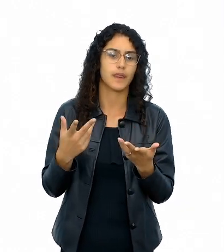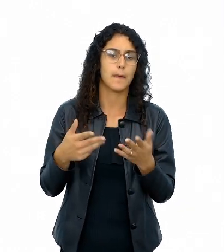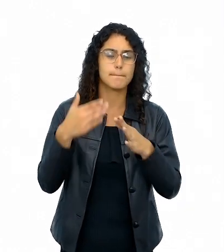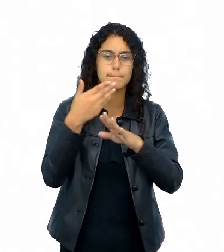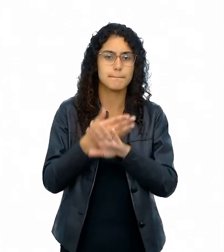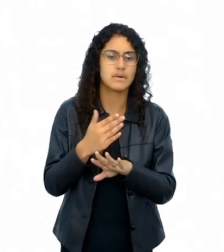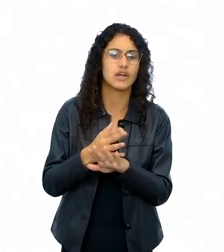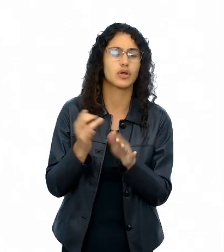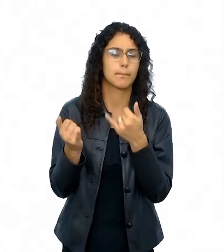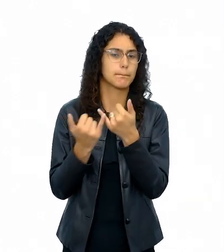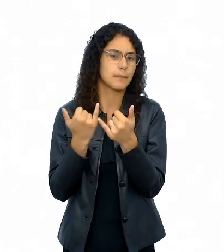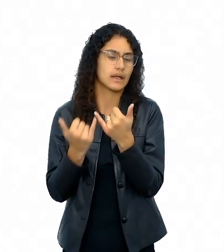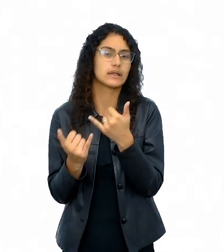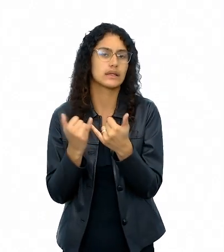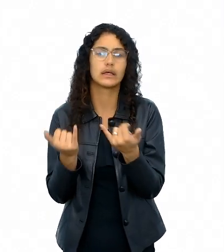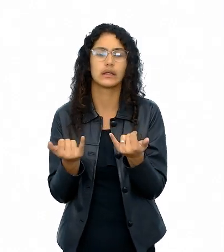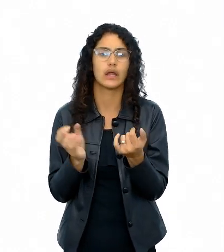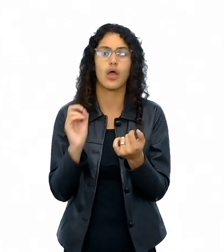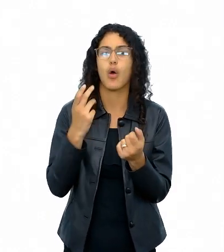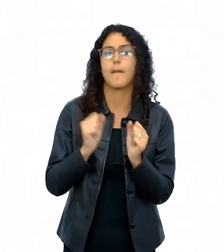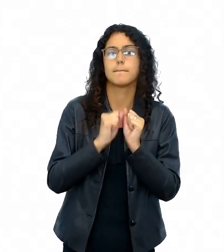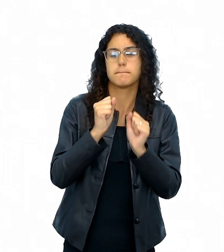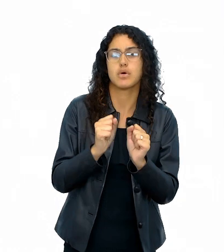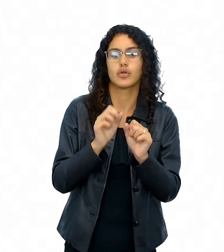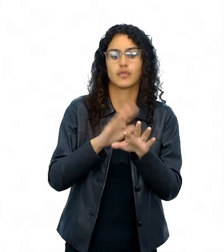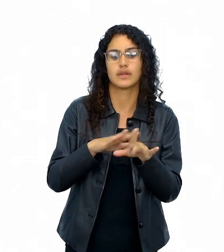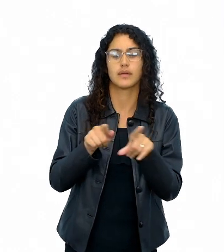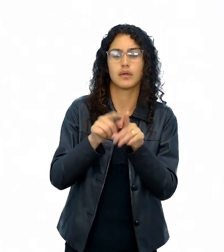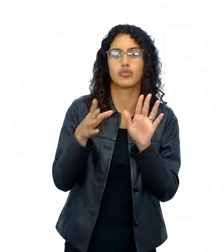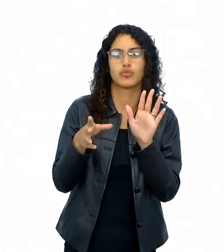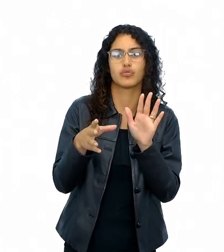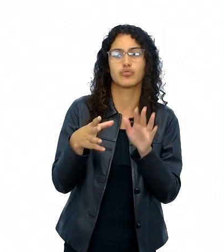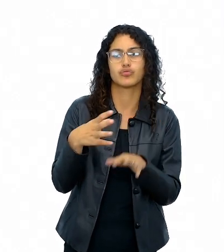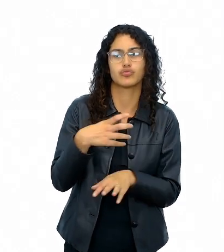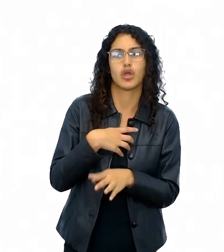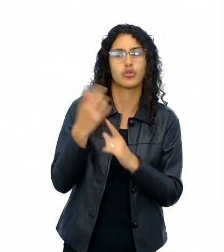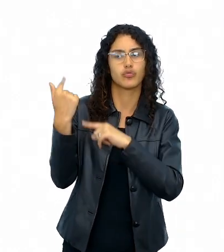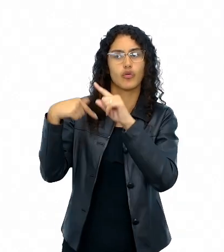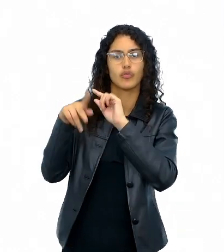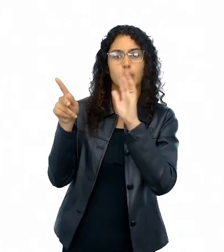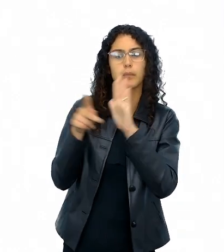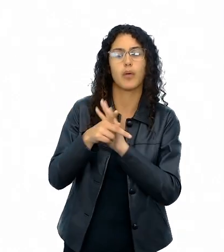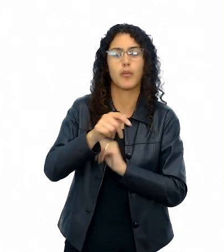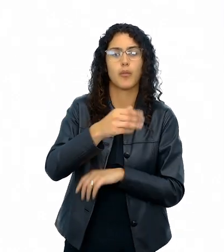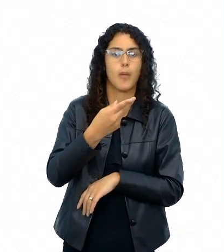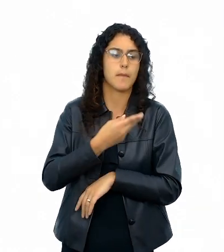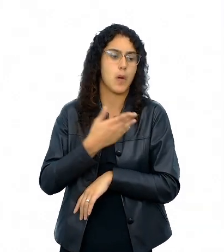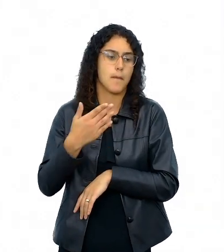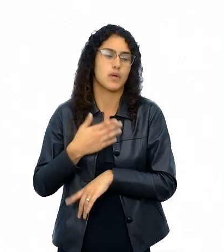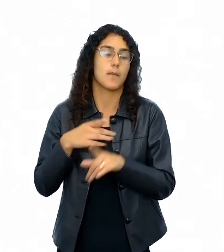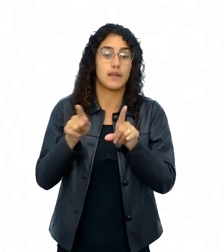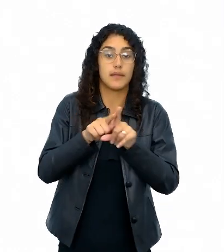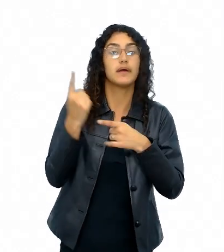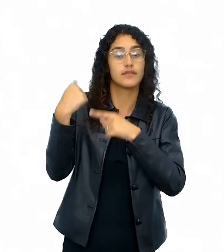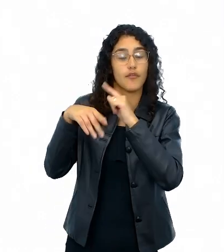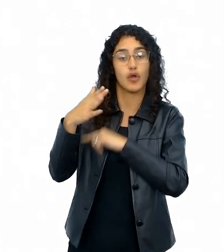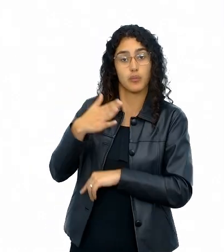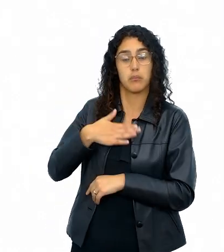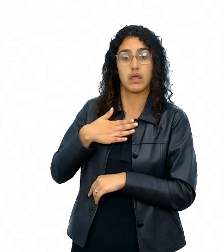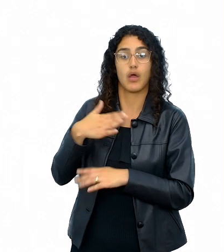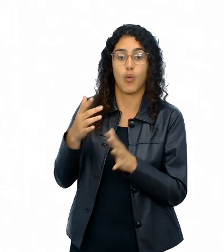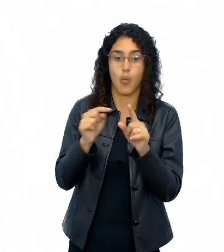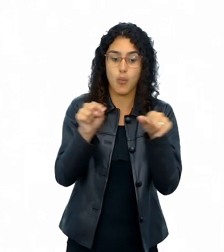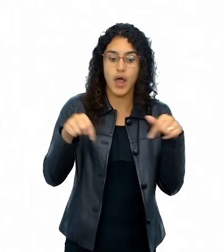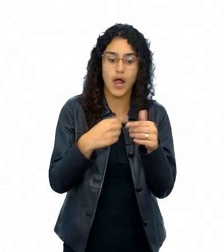práticas semelhantes, ou então eu posso me apropriar de uma prática desenvolvida por um colega para também desenvolver com as minhas